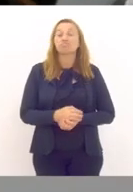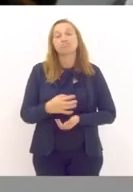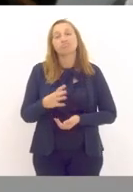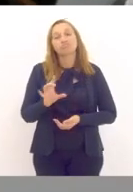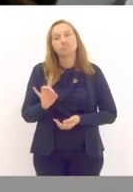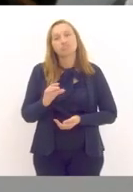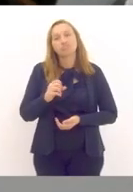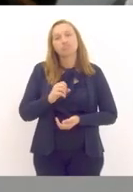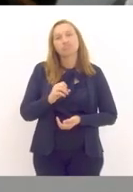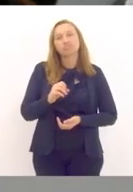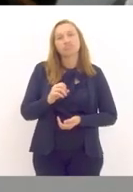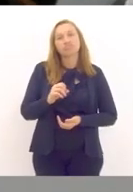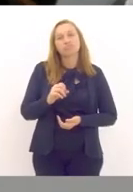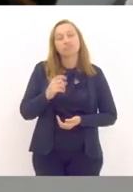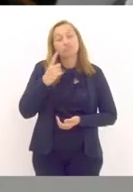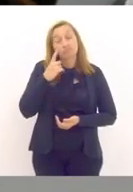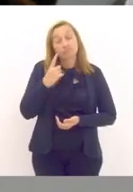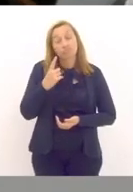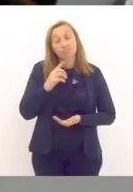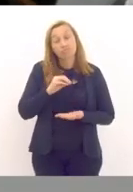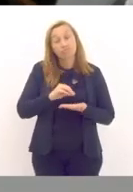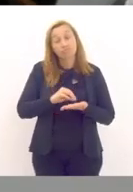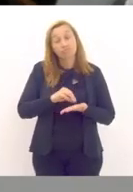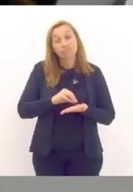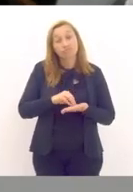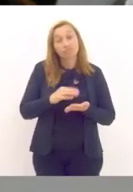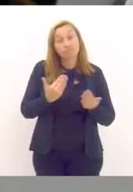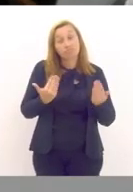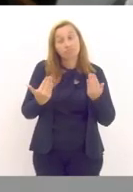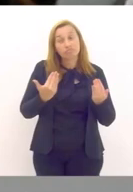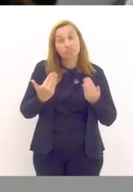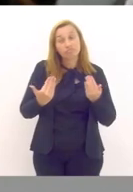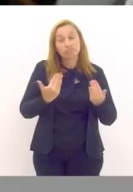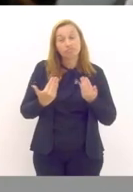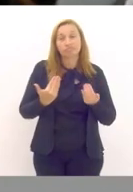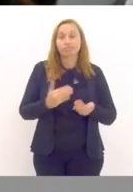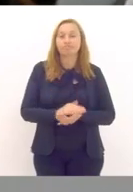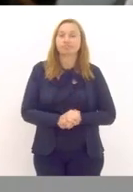só, para comparar aqui